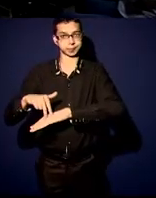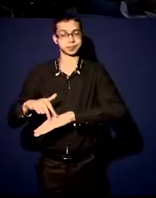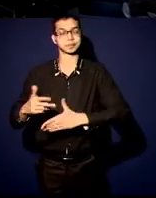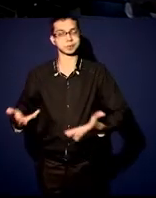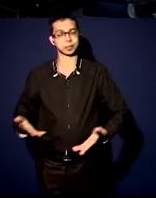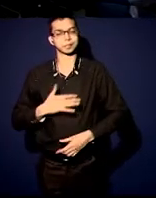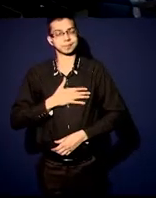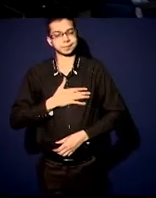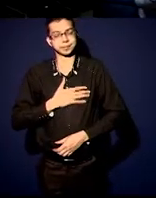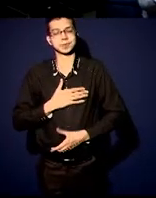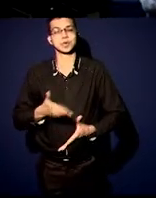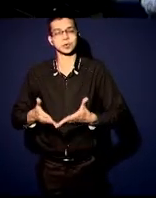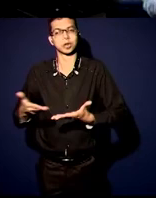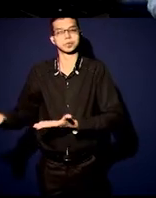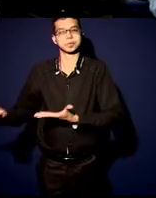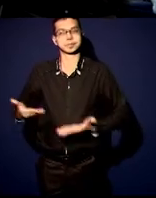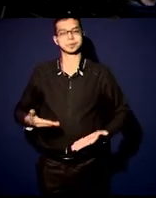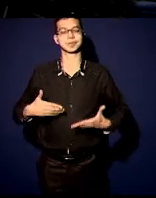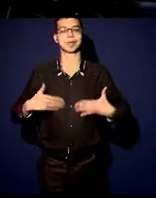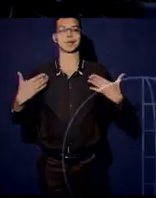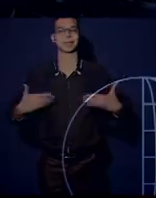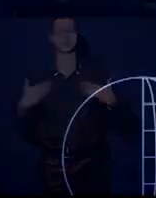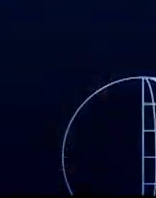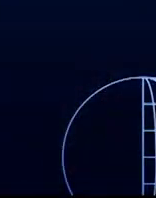é um prazer tê-los aqui conosco